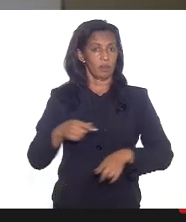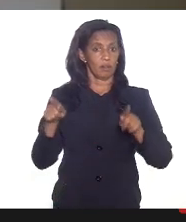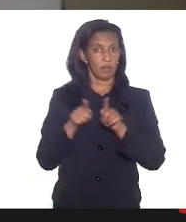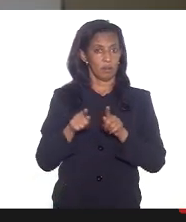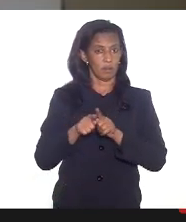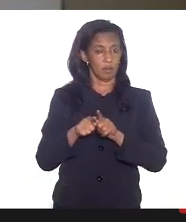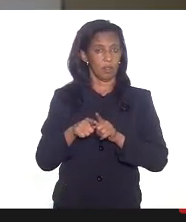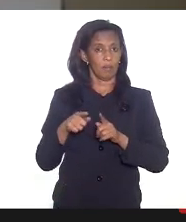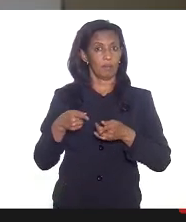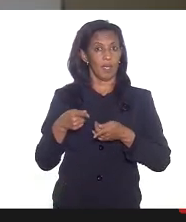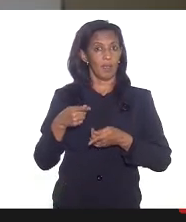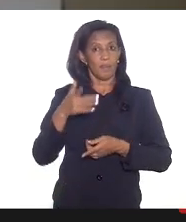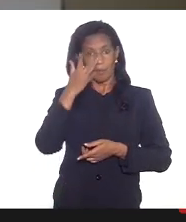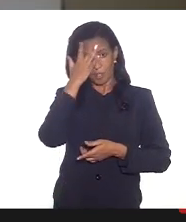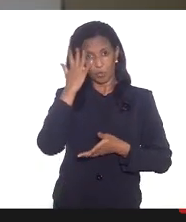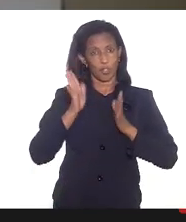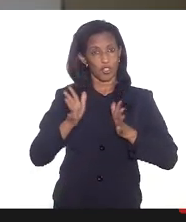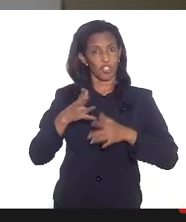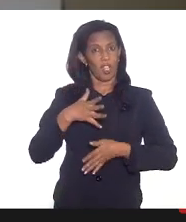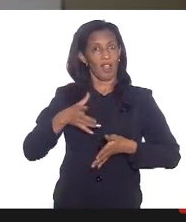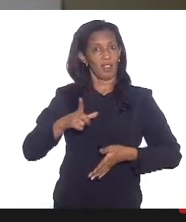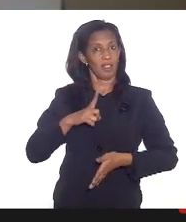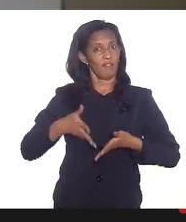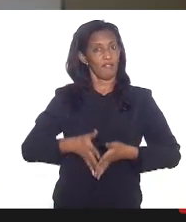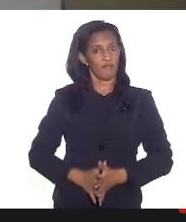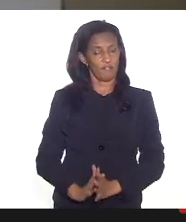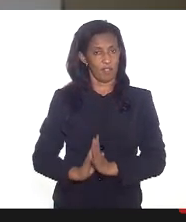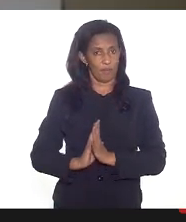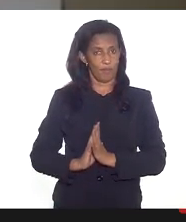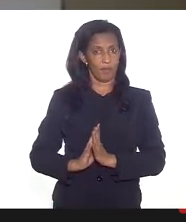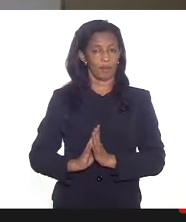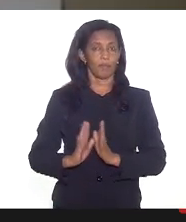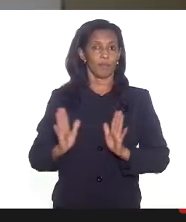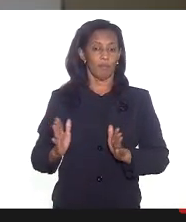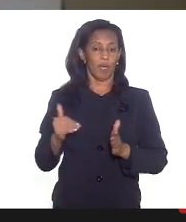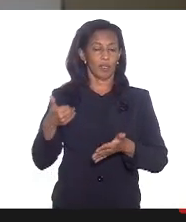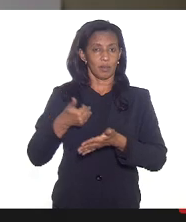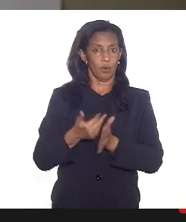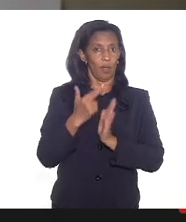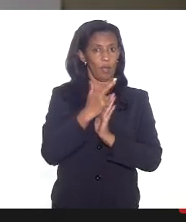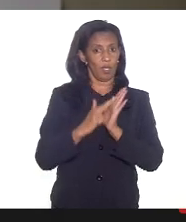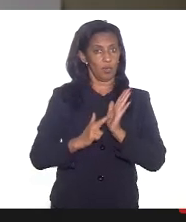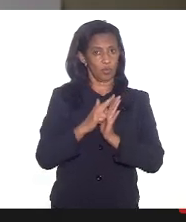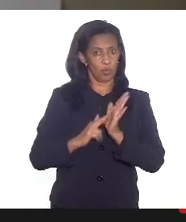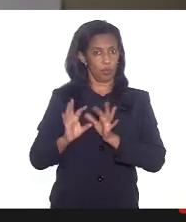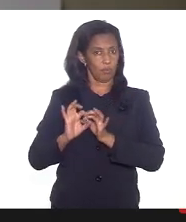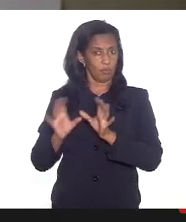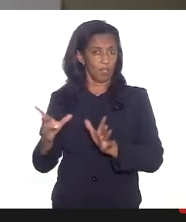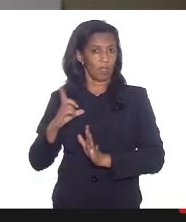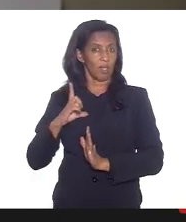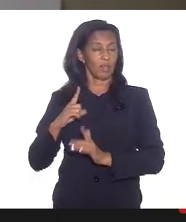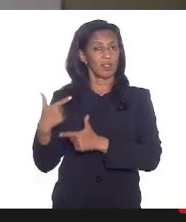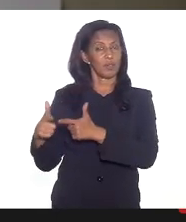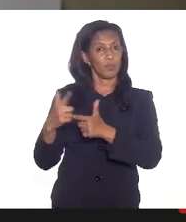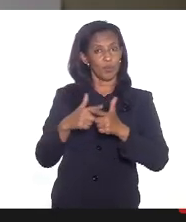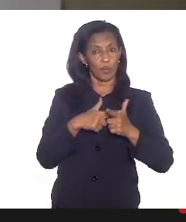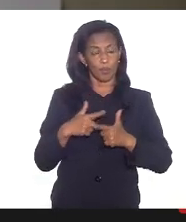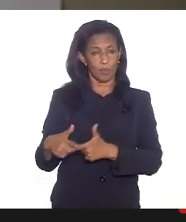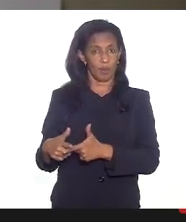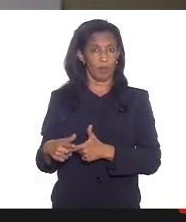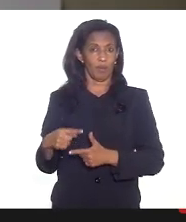para as puérperas sem comorbidades são aqui as atuais revolução e deliberação com tem esse problema